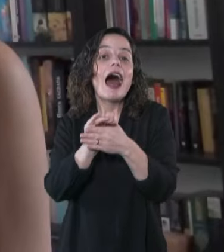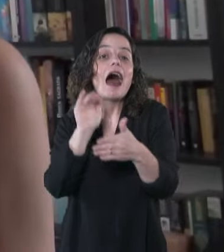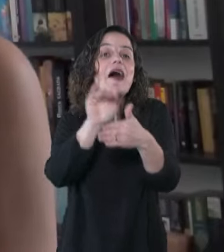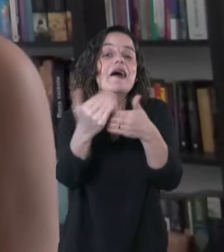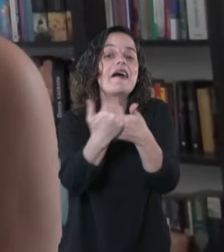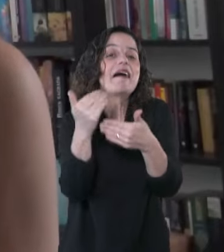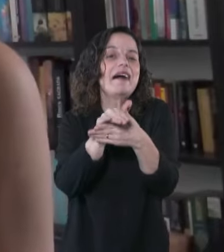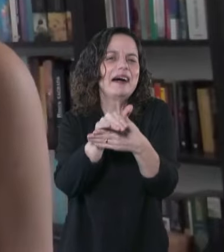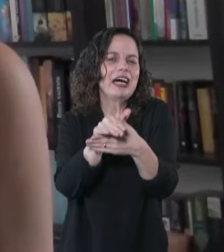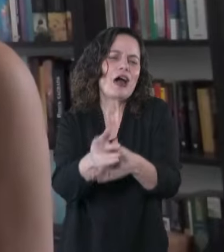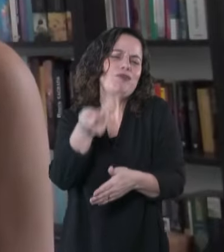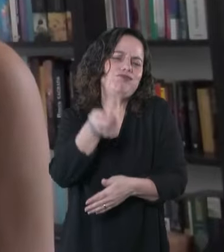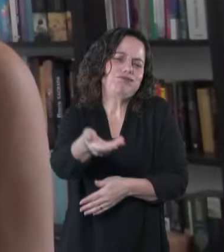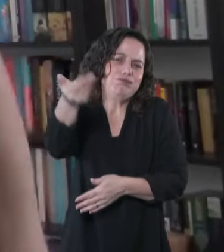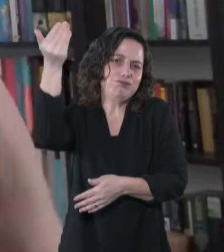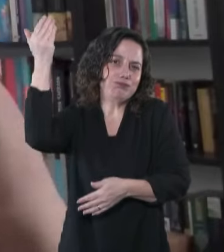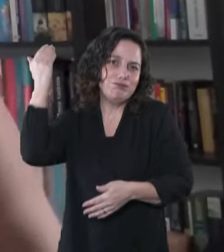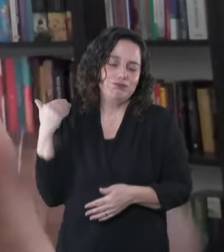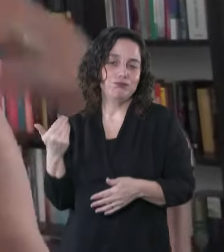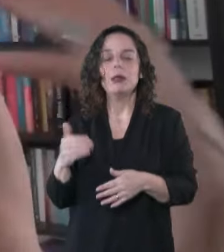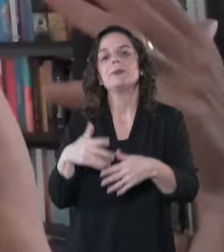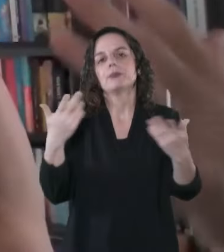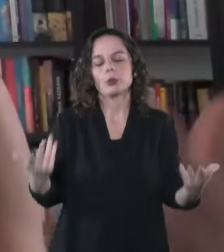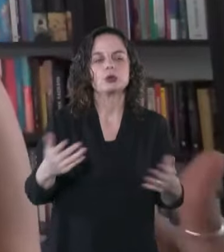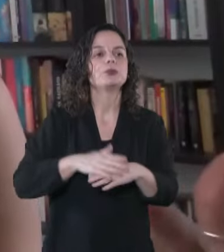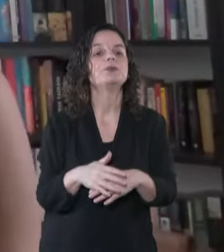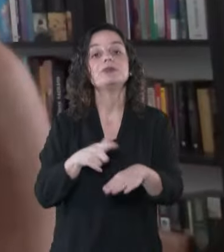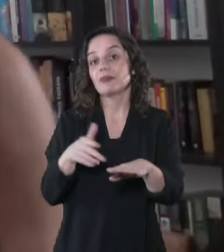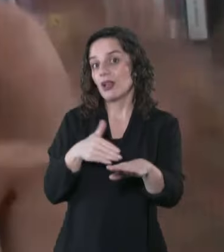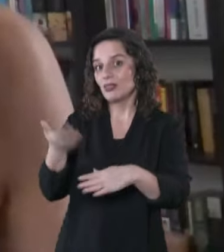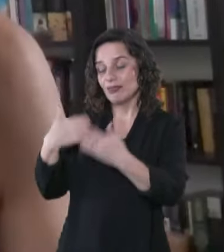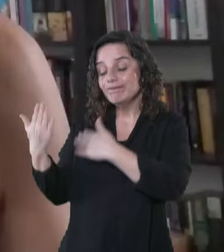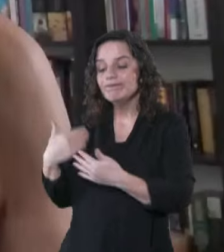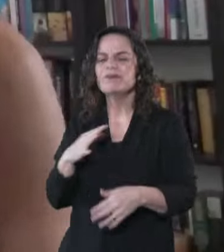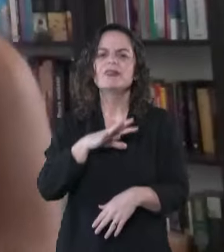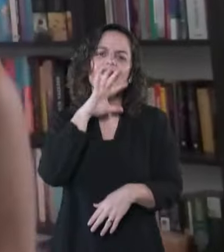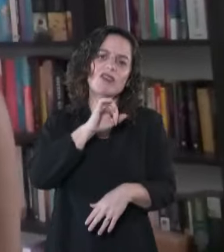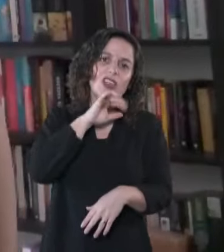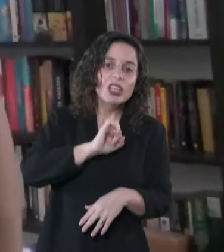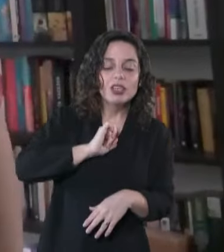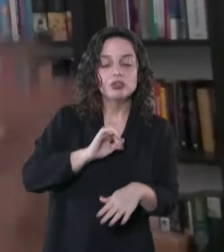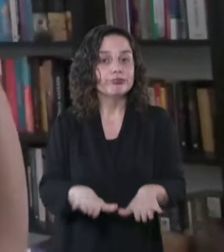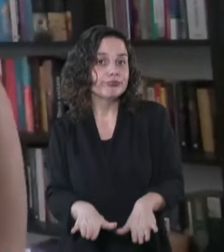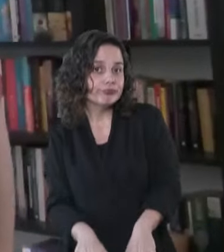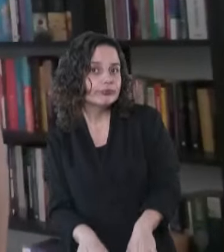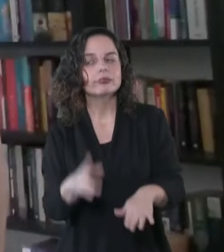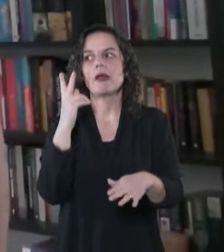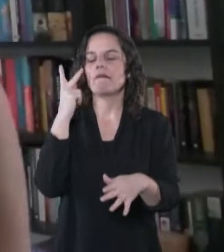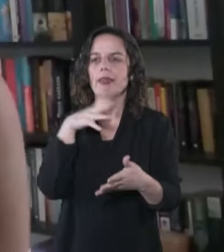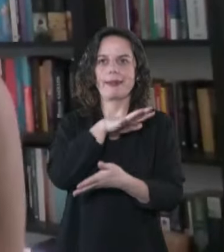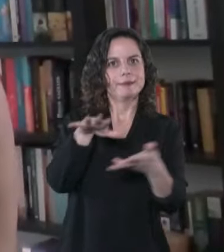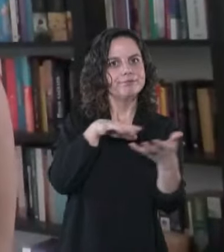muitos, muitos anos atrás. E só que pronto, eu na altura tinha filhos pequenos, uma vida muito